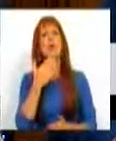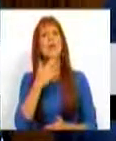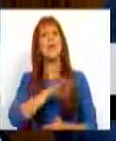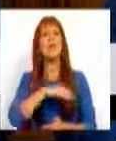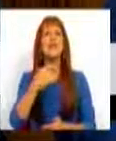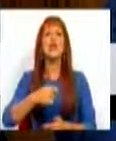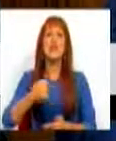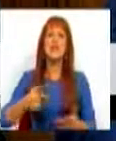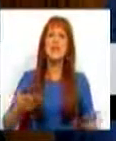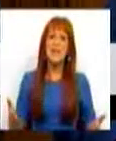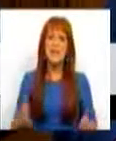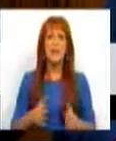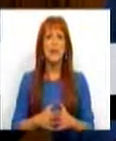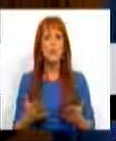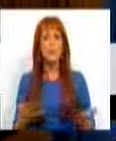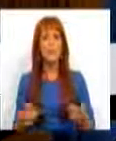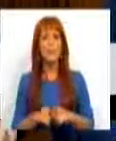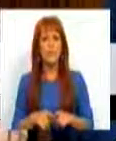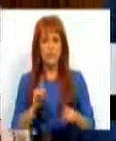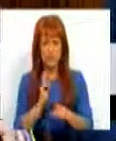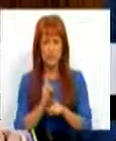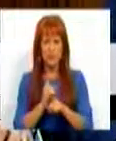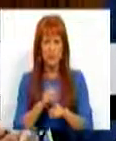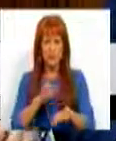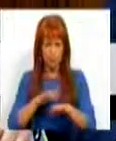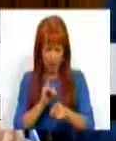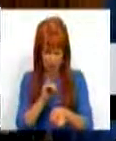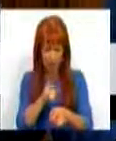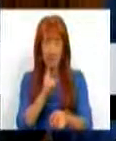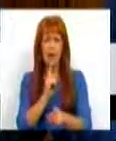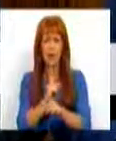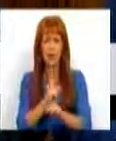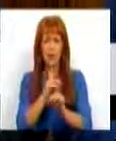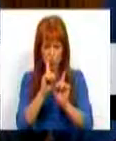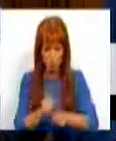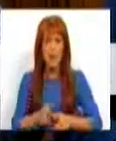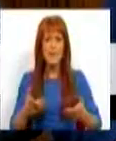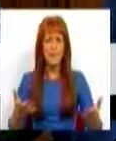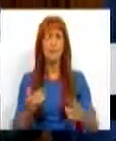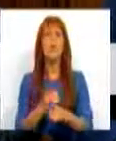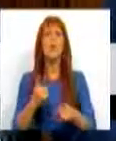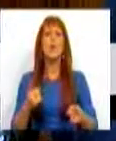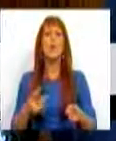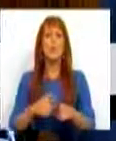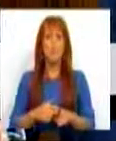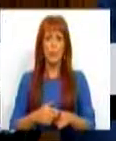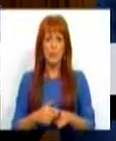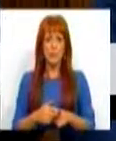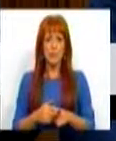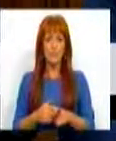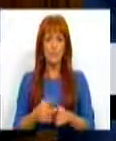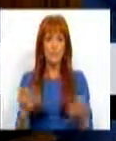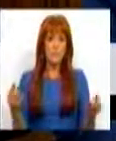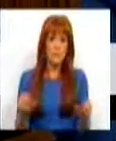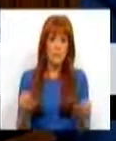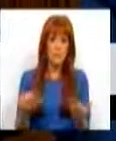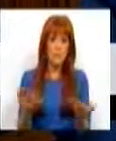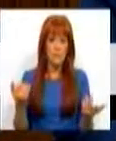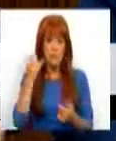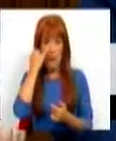Muito obrigada, Sr. Presidente. E era mesmo também por aí que eu queria começar, porque, de